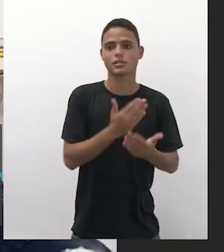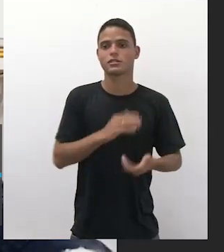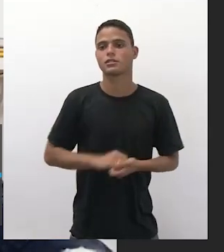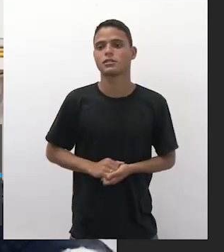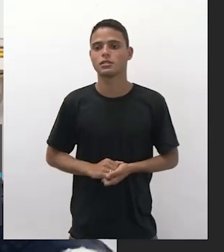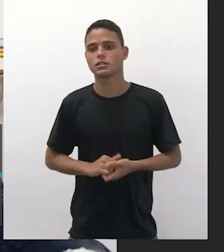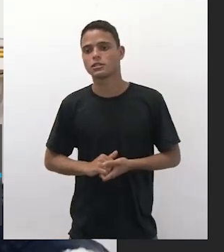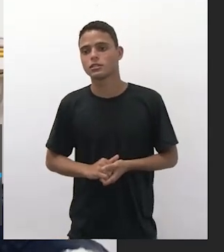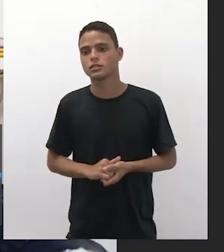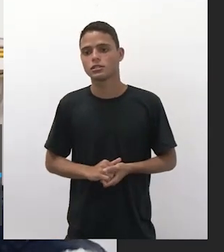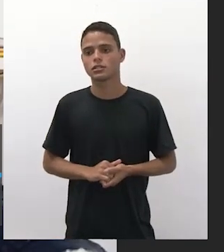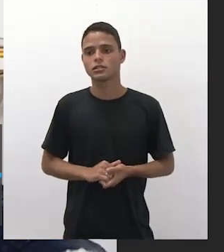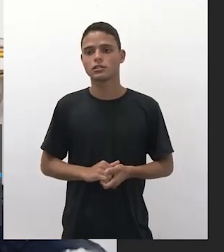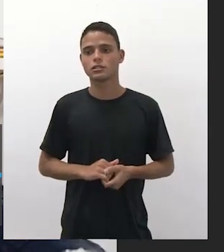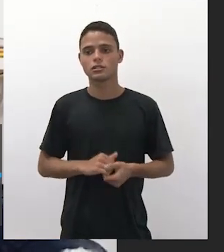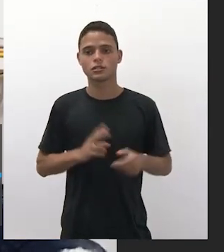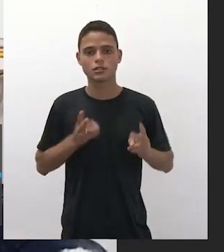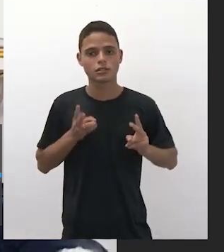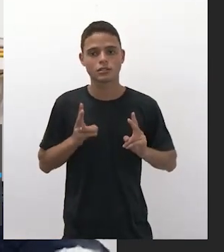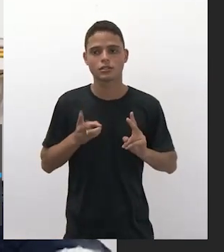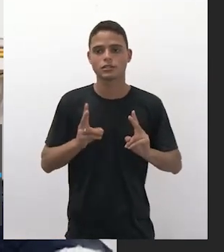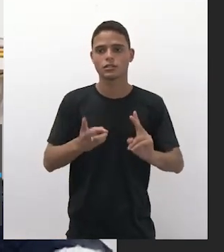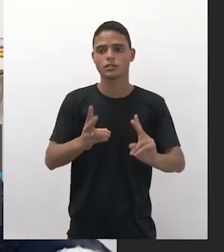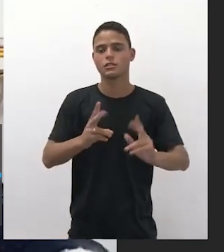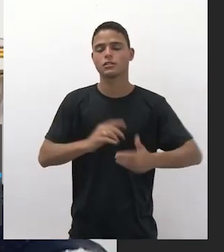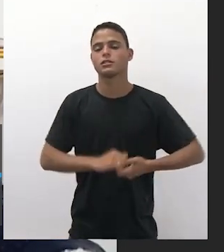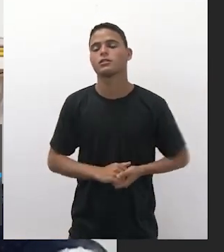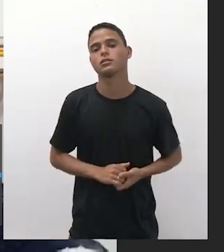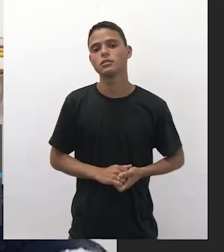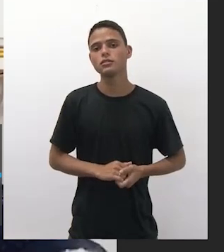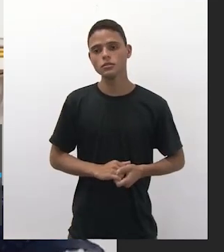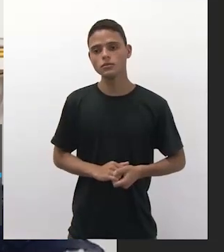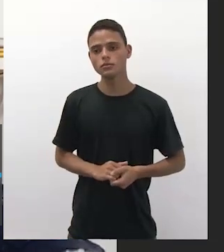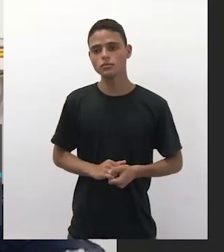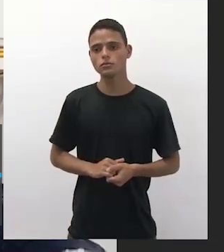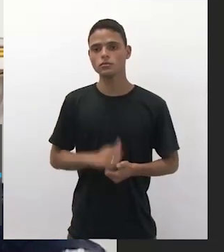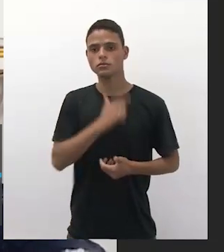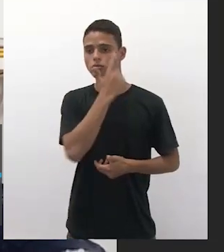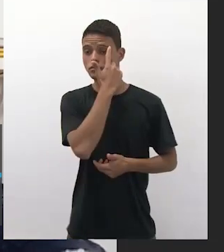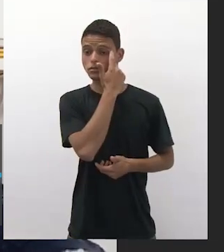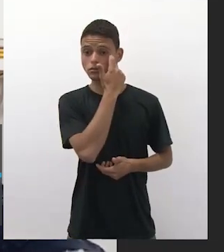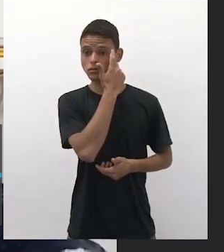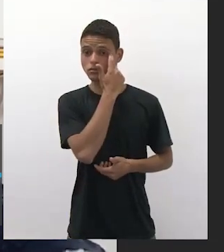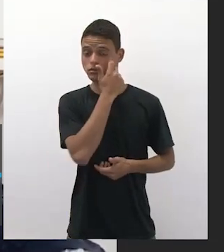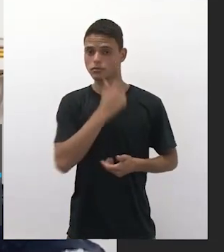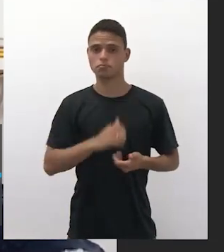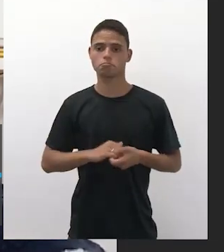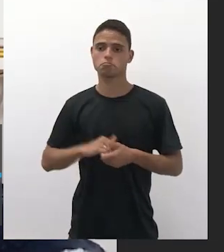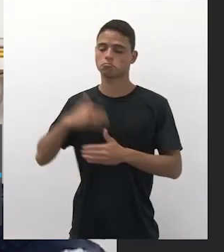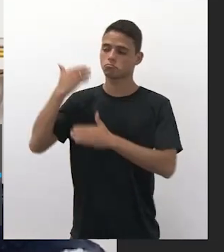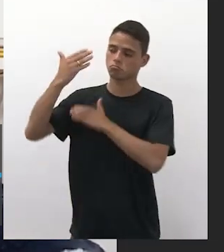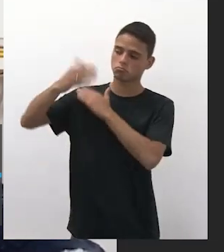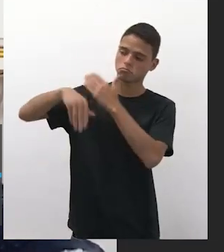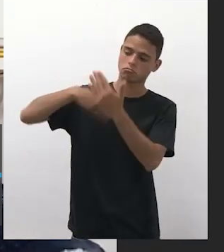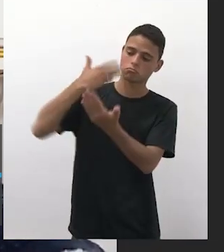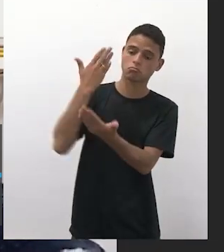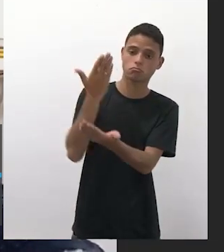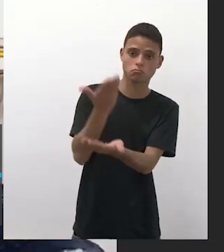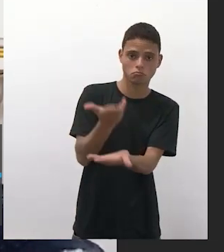e continuar, dar continuidade. Quando chegou o ano